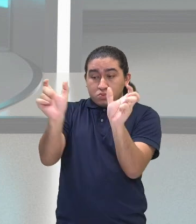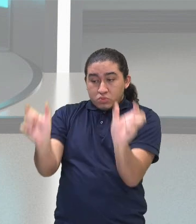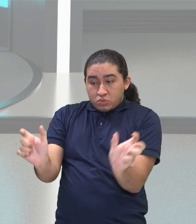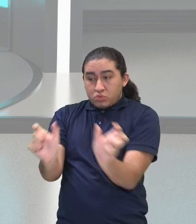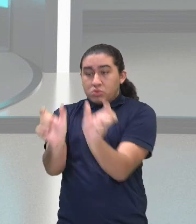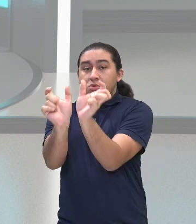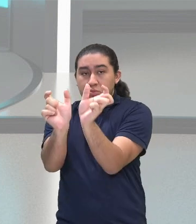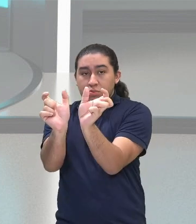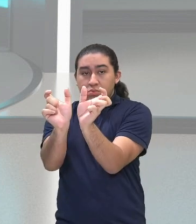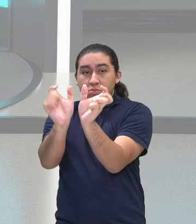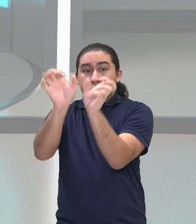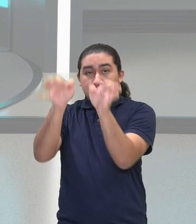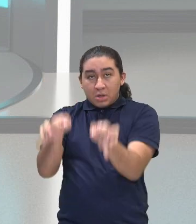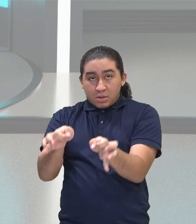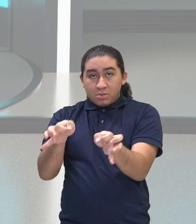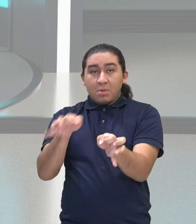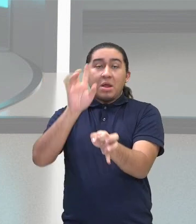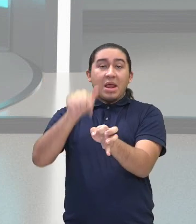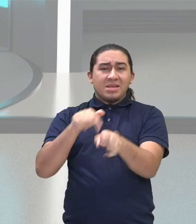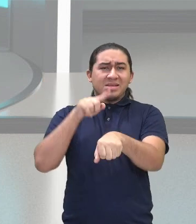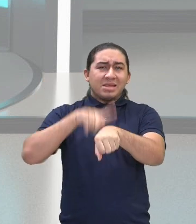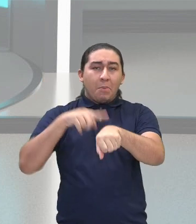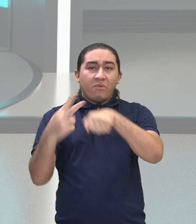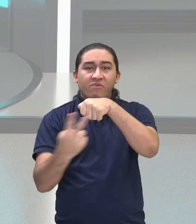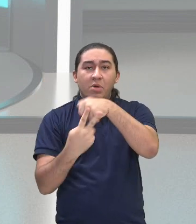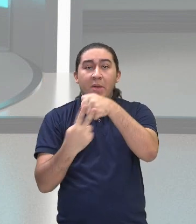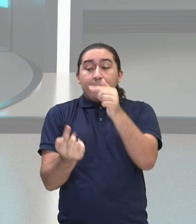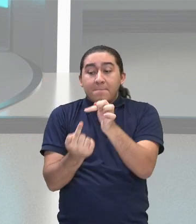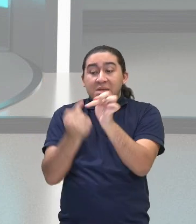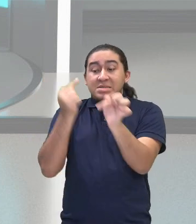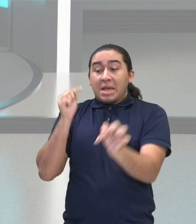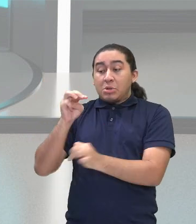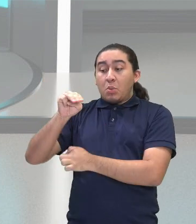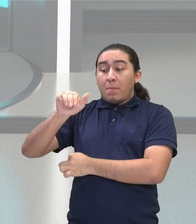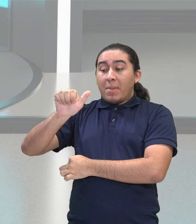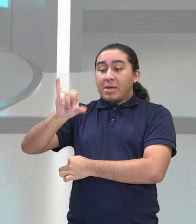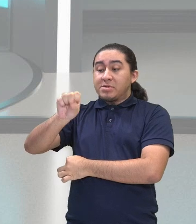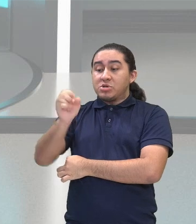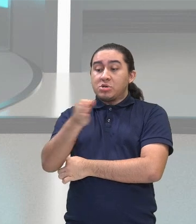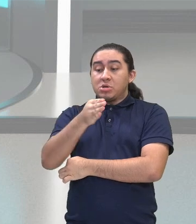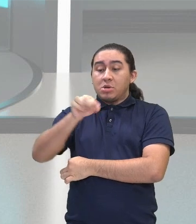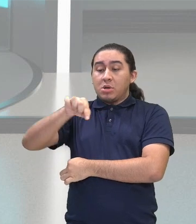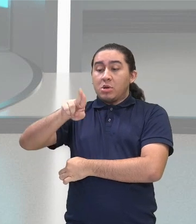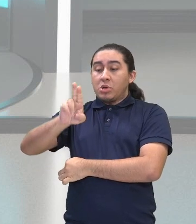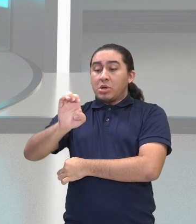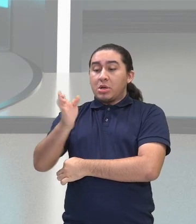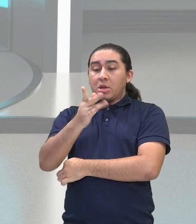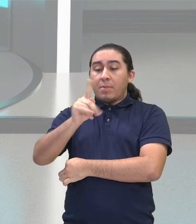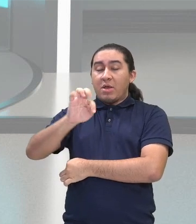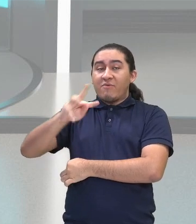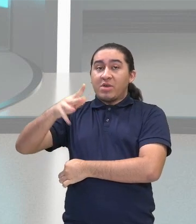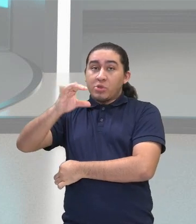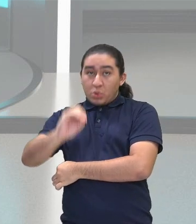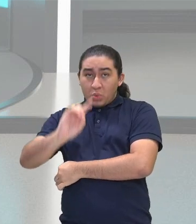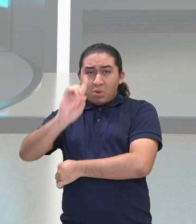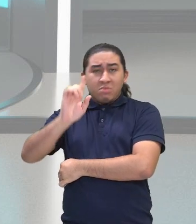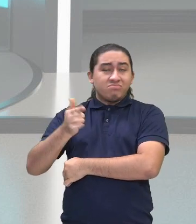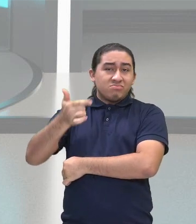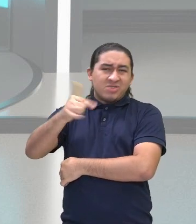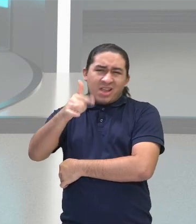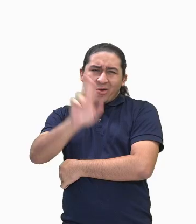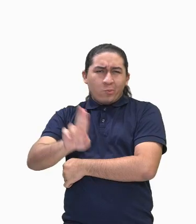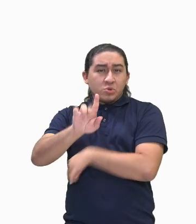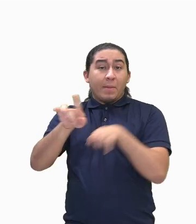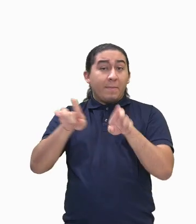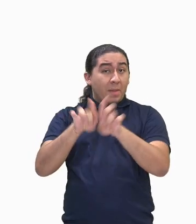é importante conhecer, porque pode ser cobrado numa prova, num concurso, tá bom? Vamos ver então o